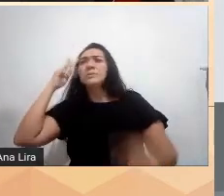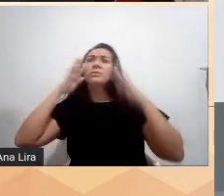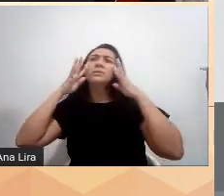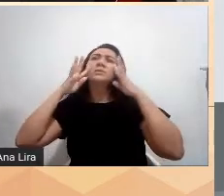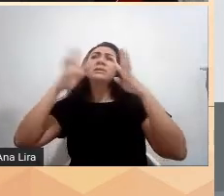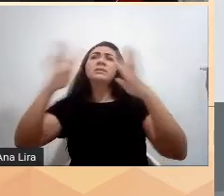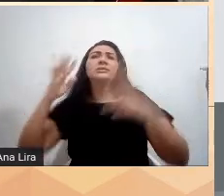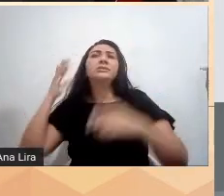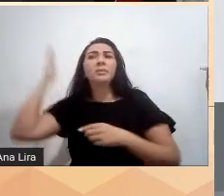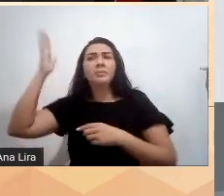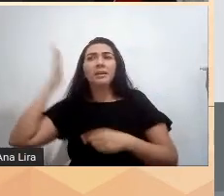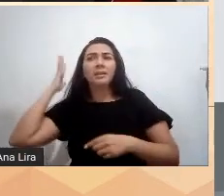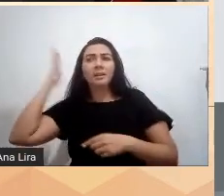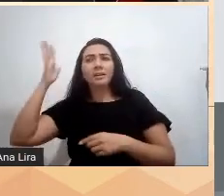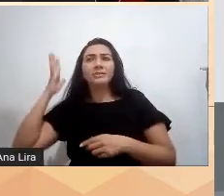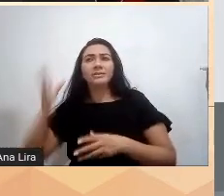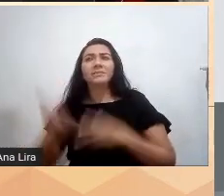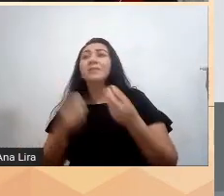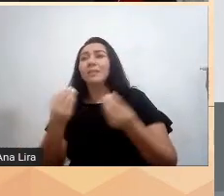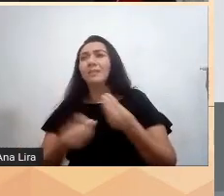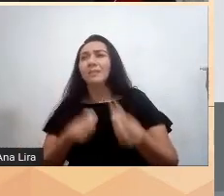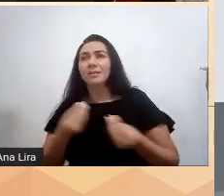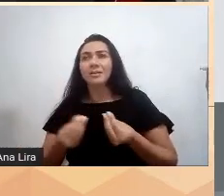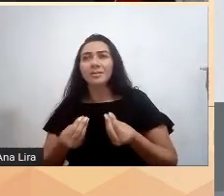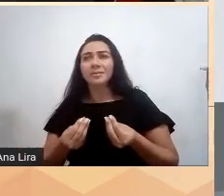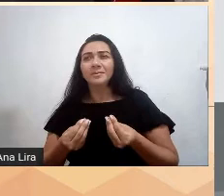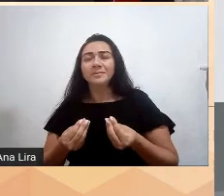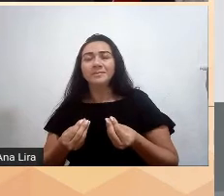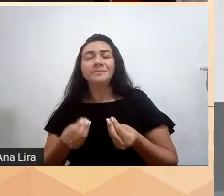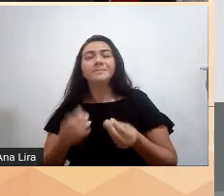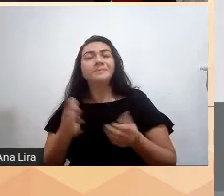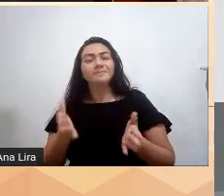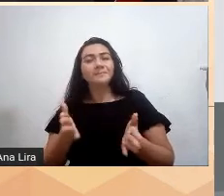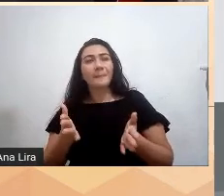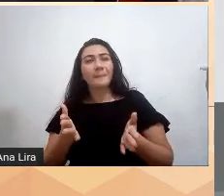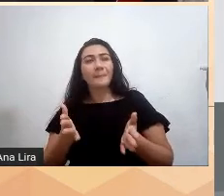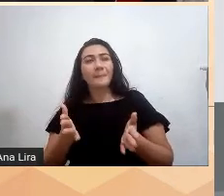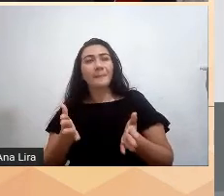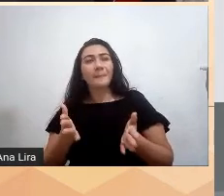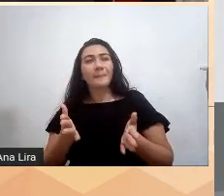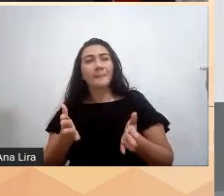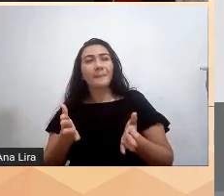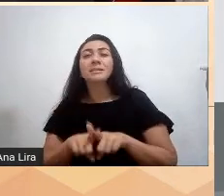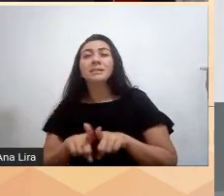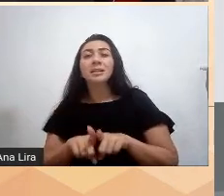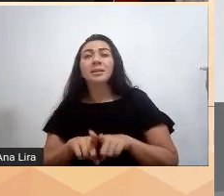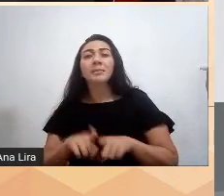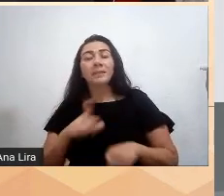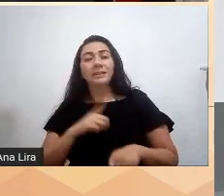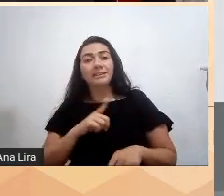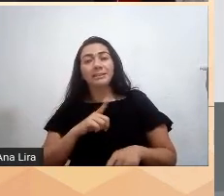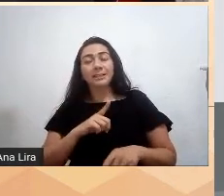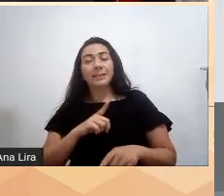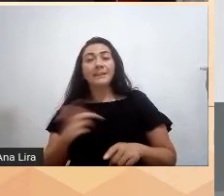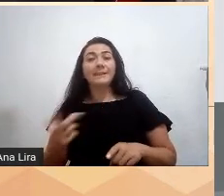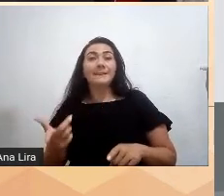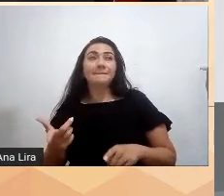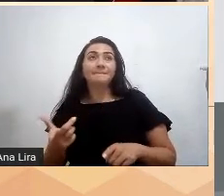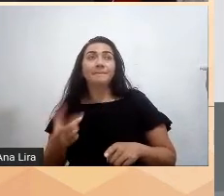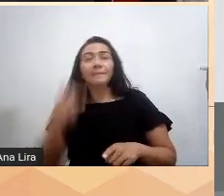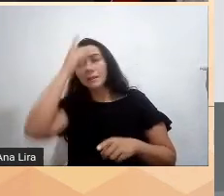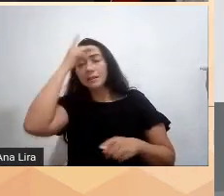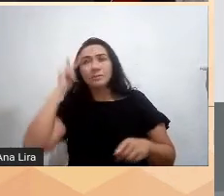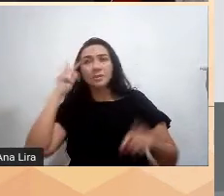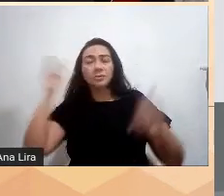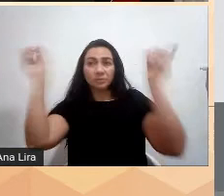processo, foi muito legal, foi muito bacana. Da mesma forma que também tinha pessoas com deficiência auditiva,